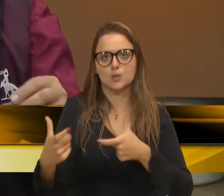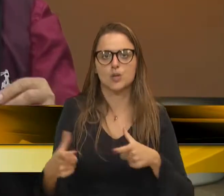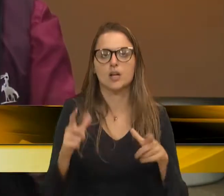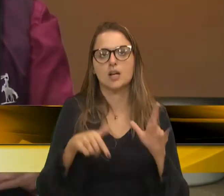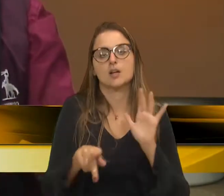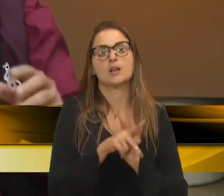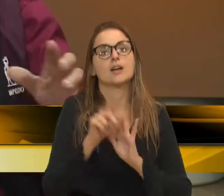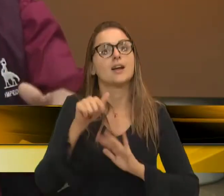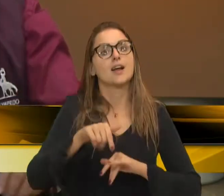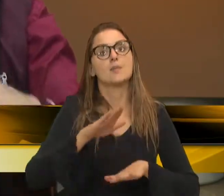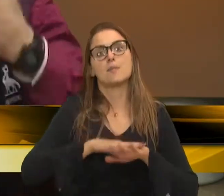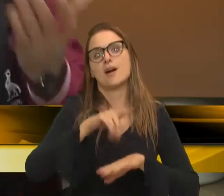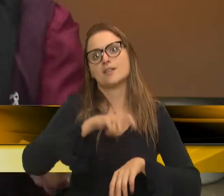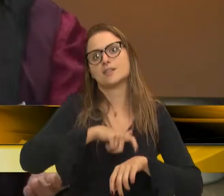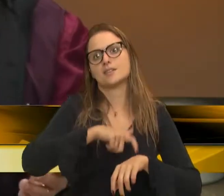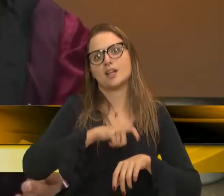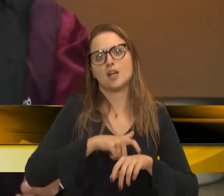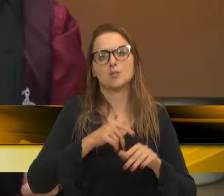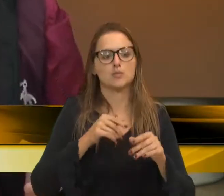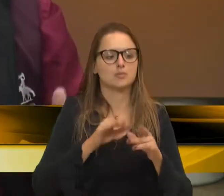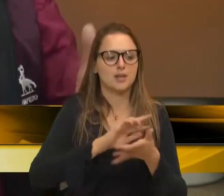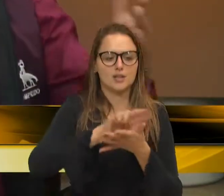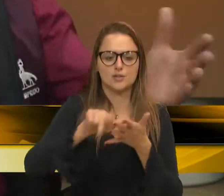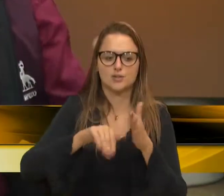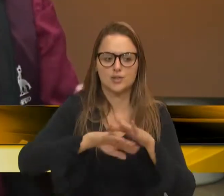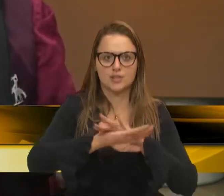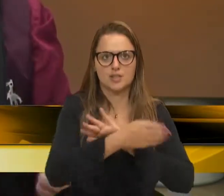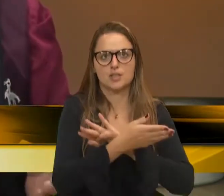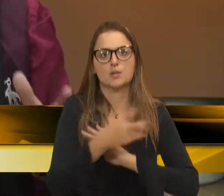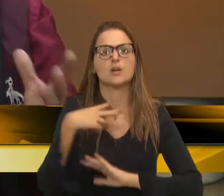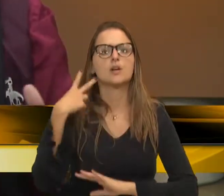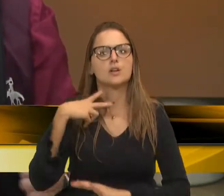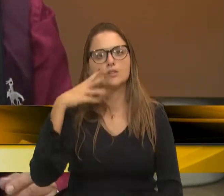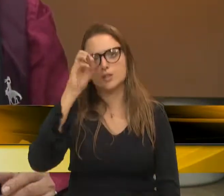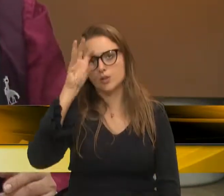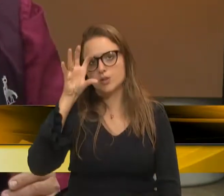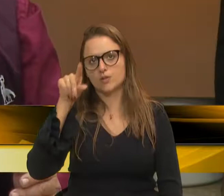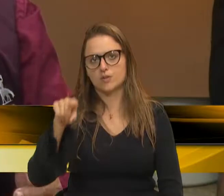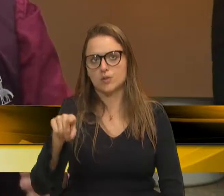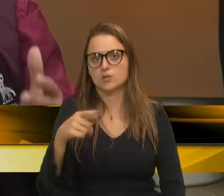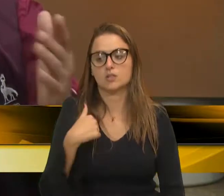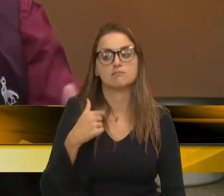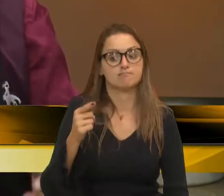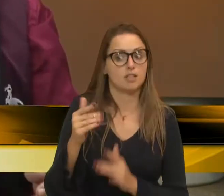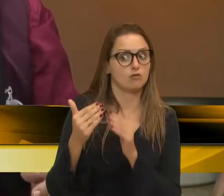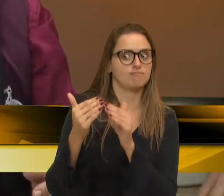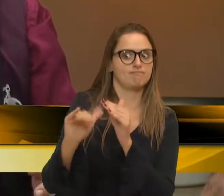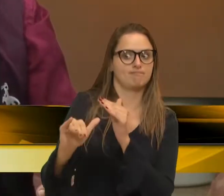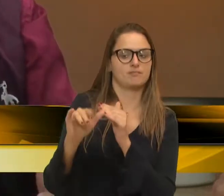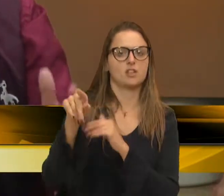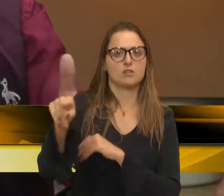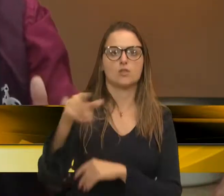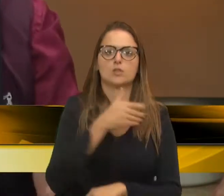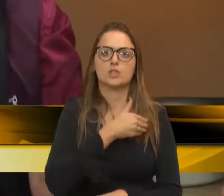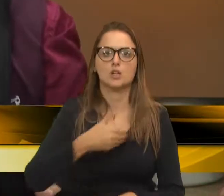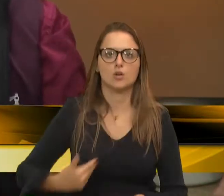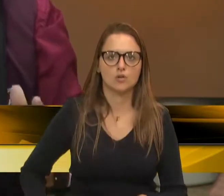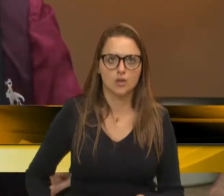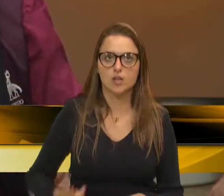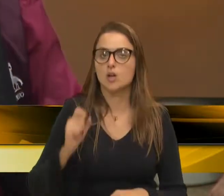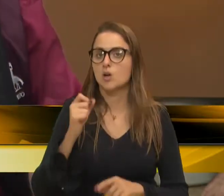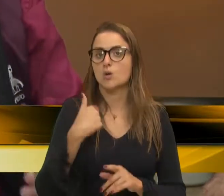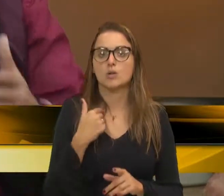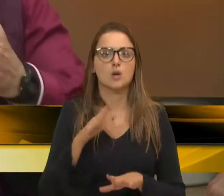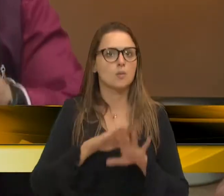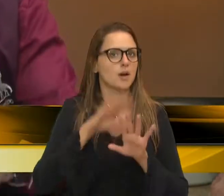dar mais prazo para várias adequações. Vereador Fiuza, o senhor não me leva a mal, o senhor como do governo, o que eu mais